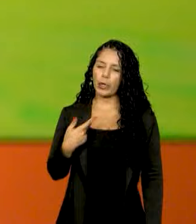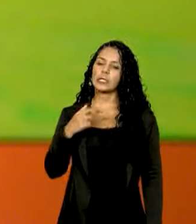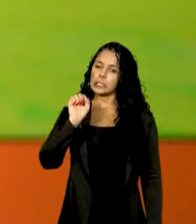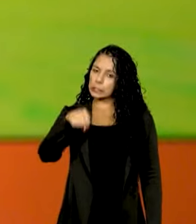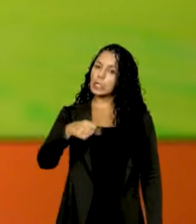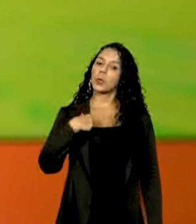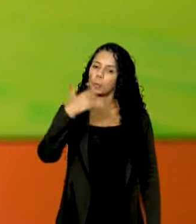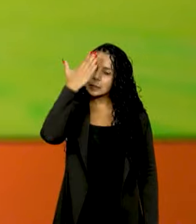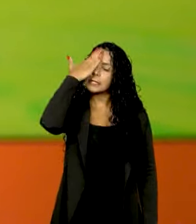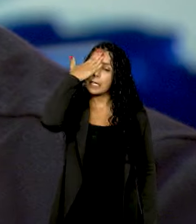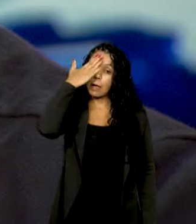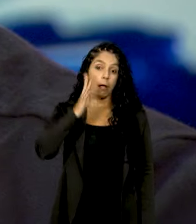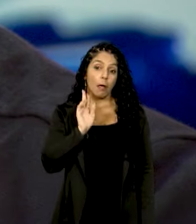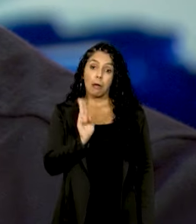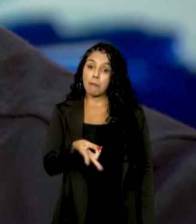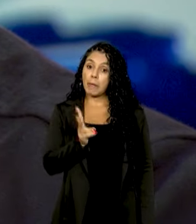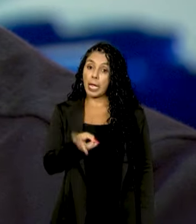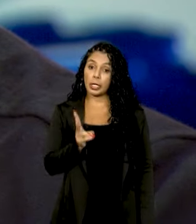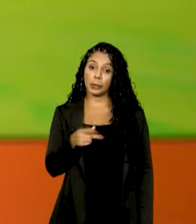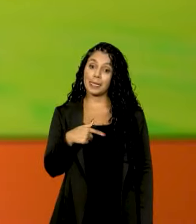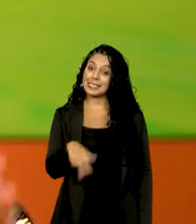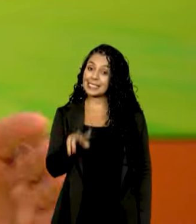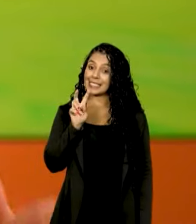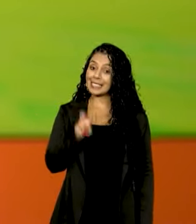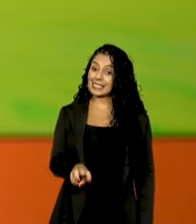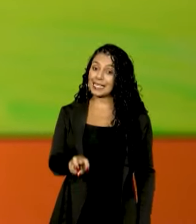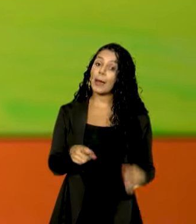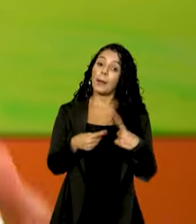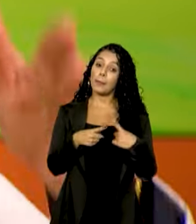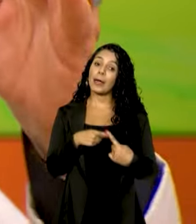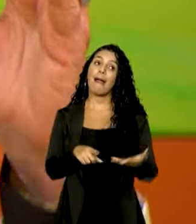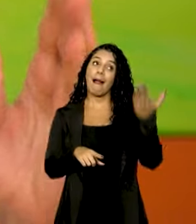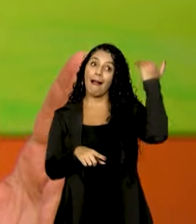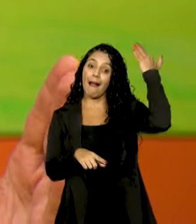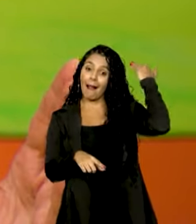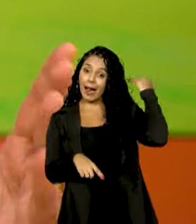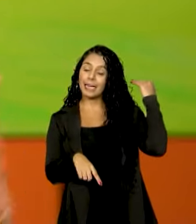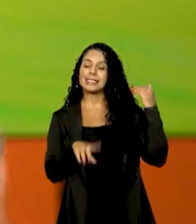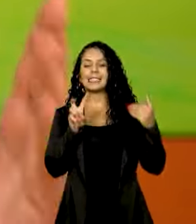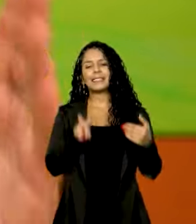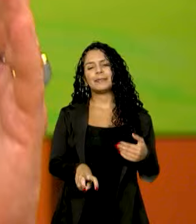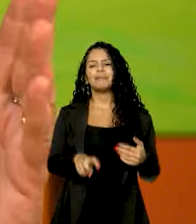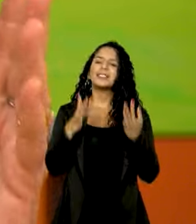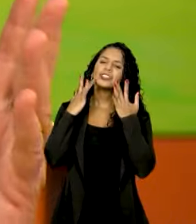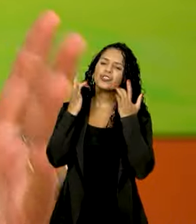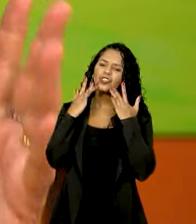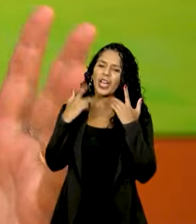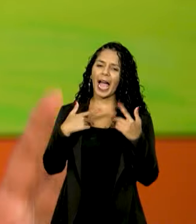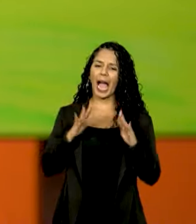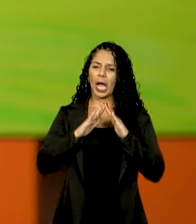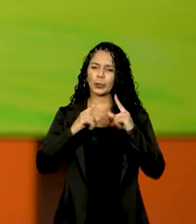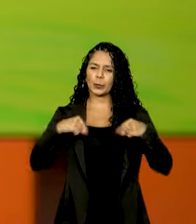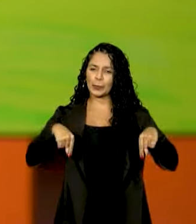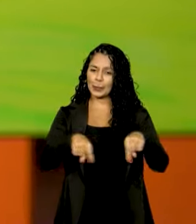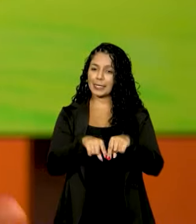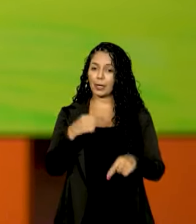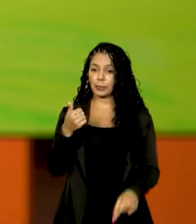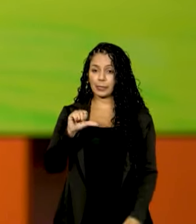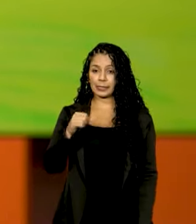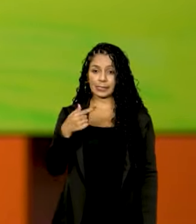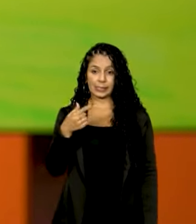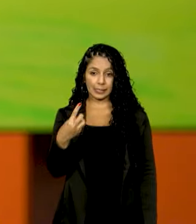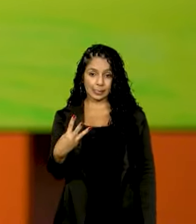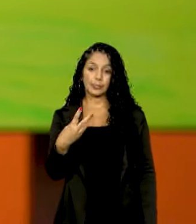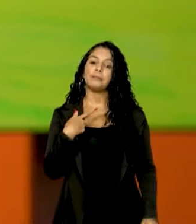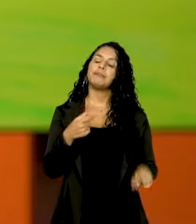sei. Legal. Ela é a mesma... que sentava, porque aquela mesma que sentava lá no meu Teatro Quintal, em 73, a